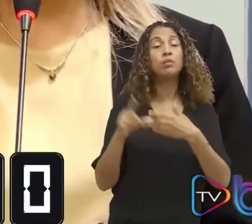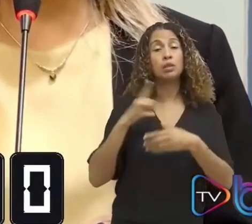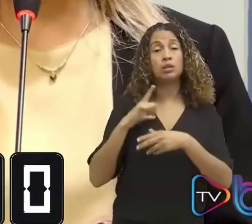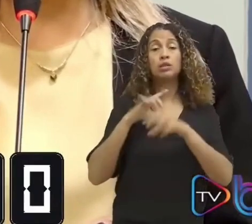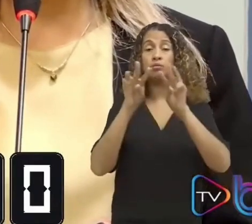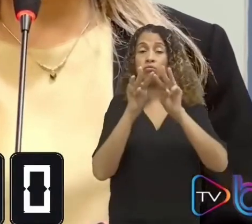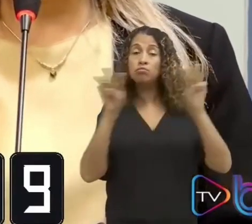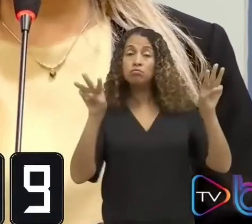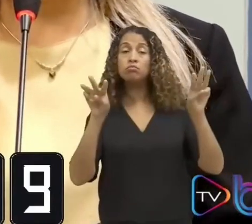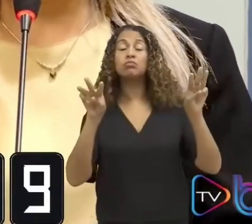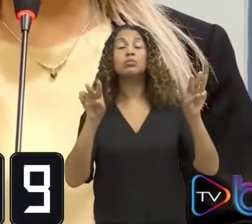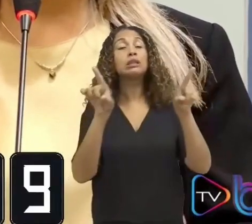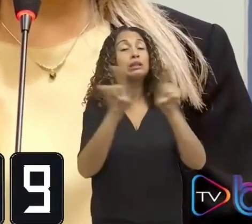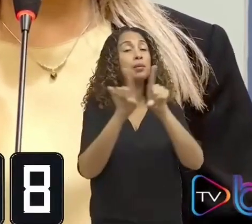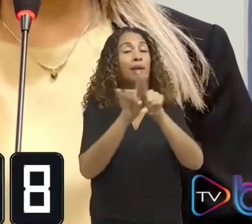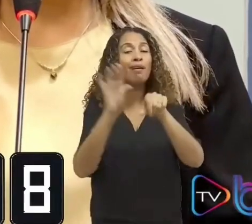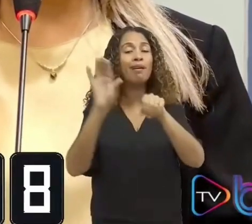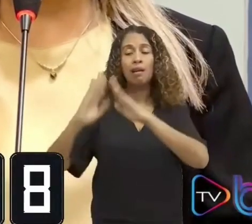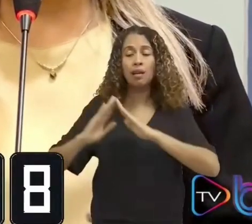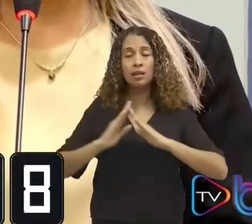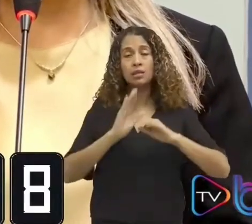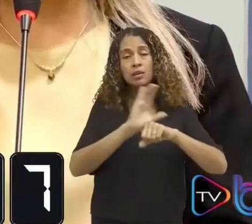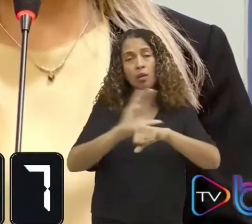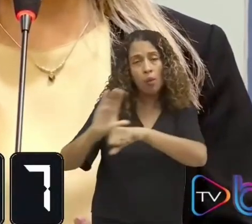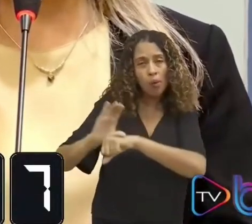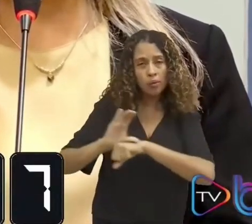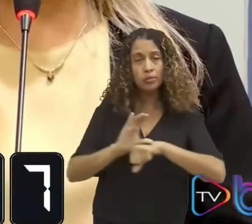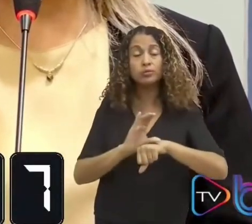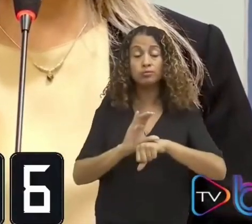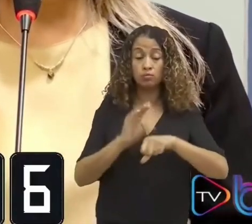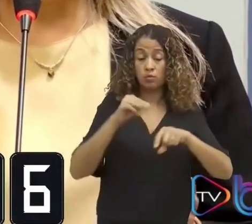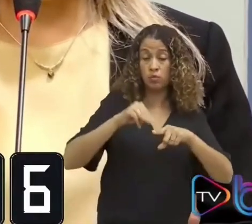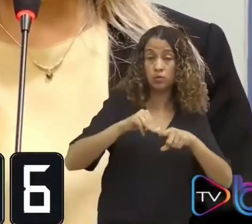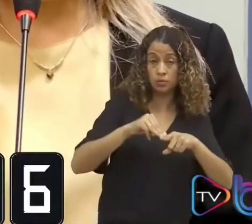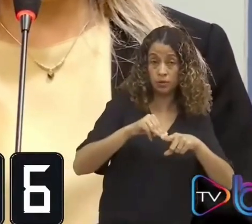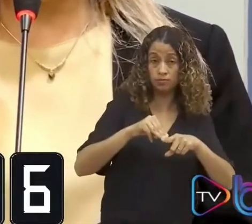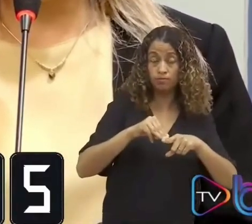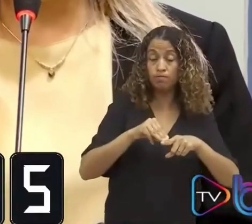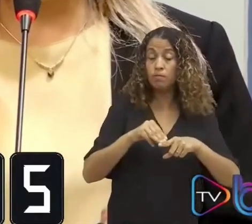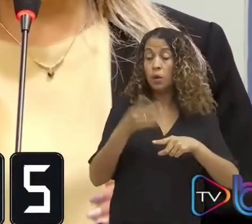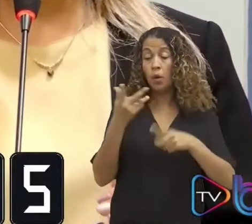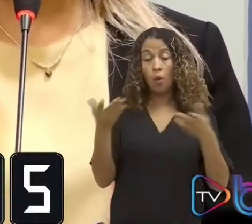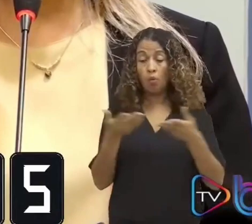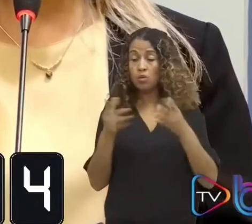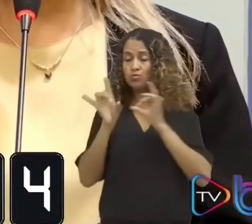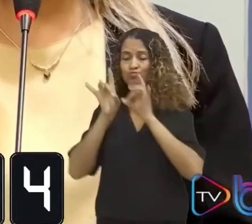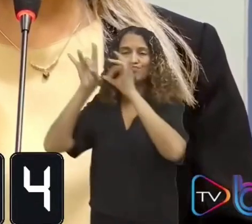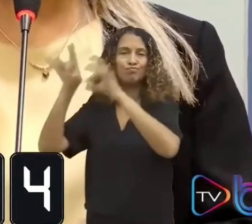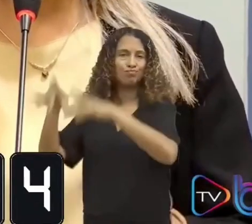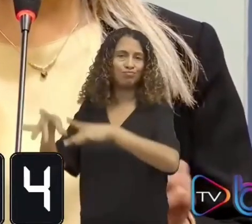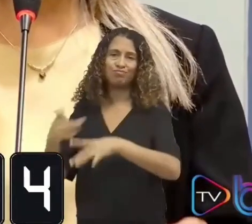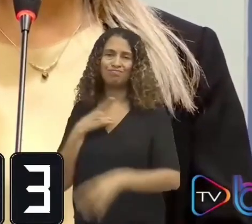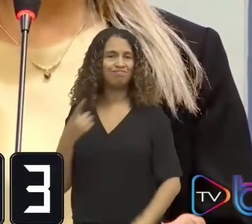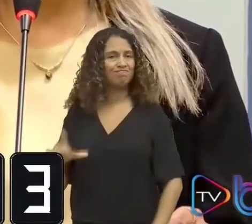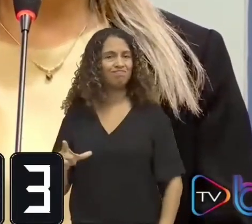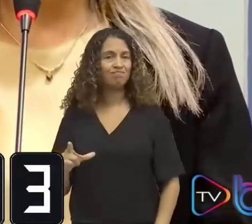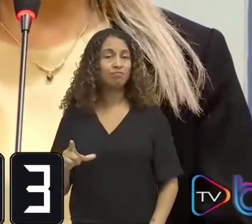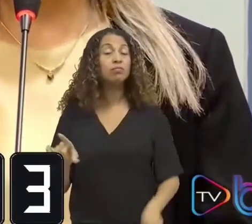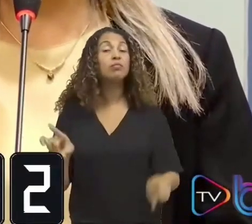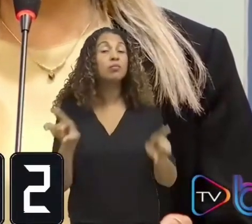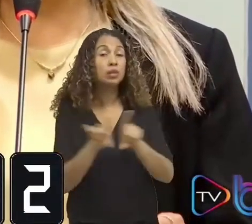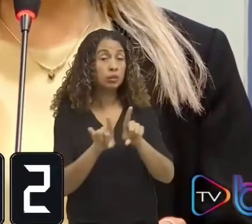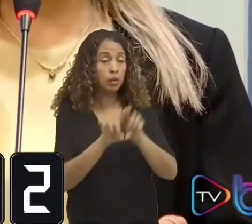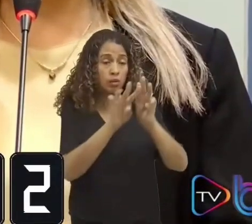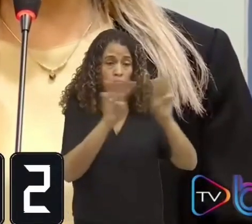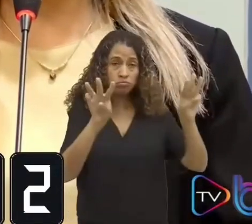dos conselhos, porque hoje os conselhos municipais, eles estão à deriva, e nós temos também não só o